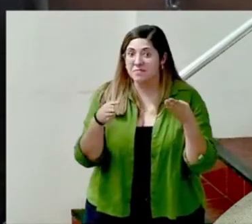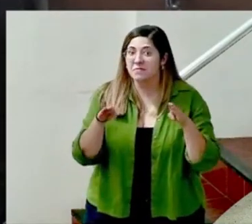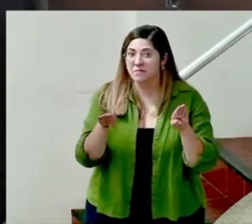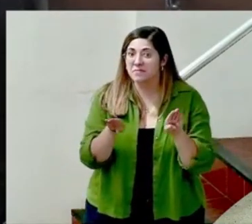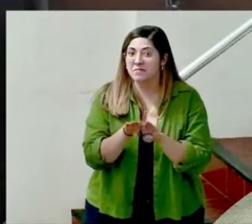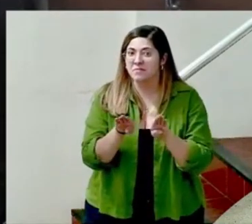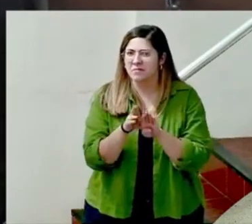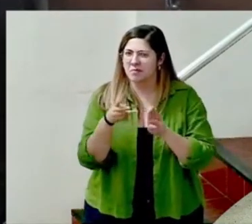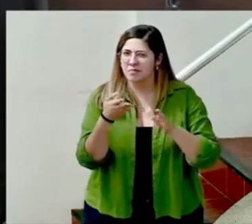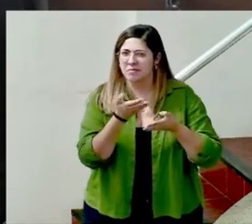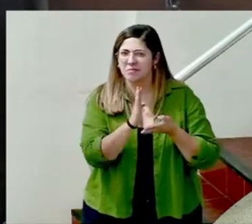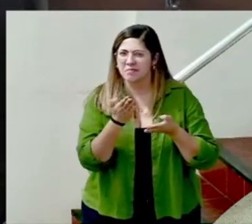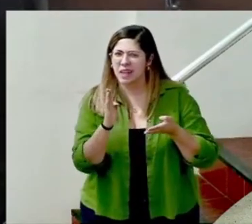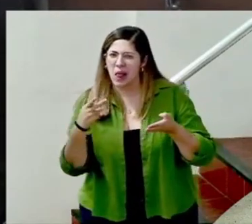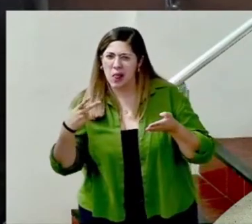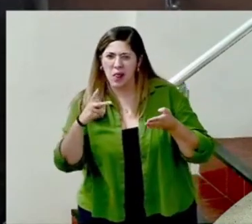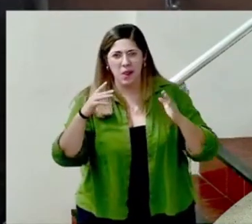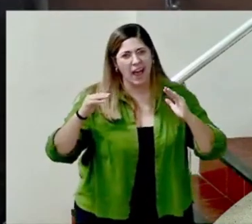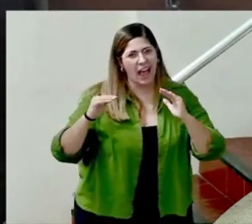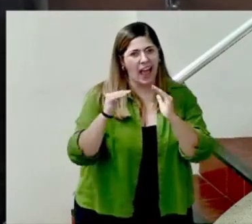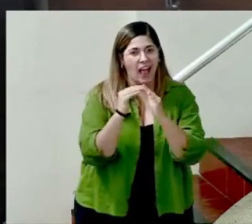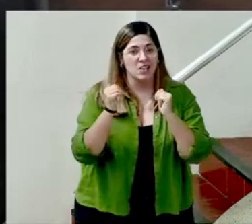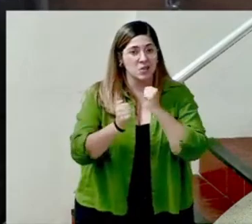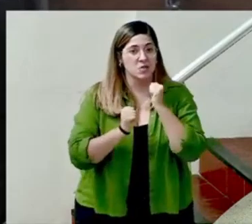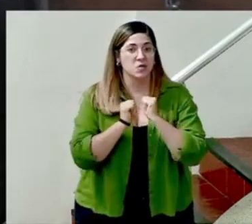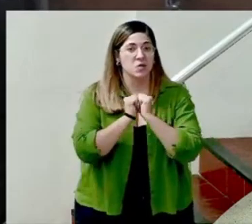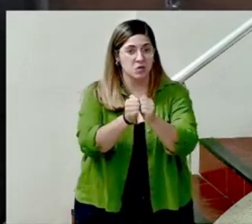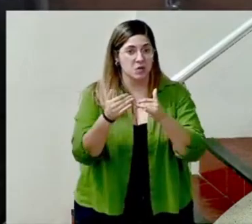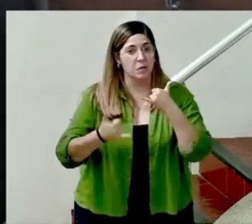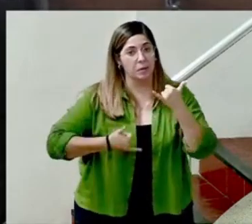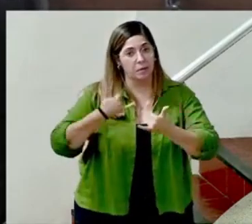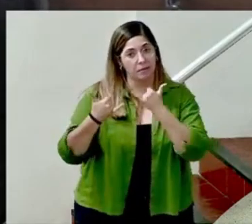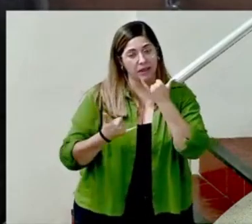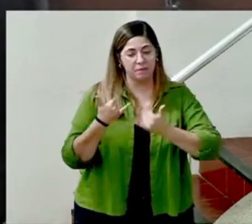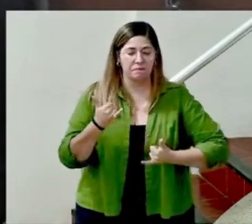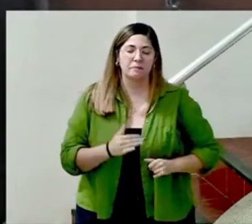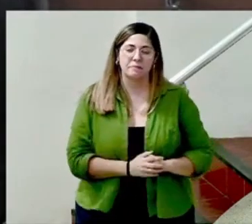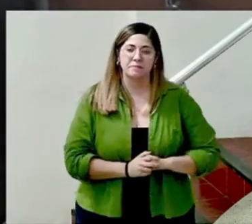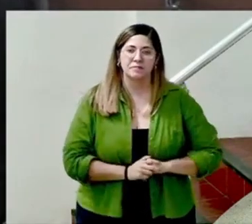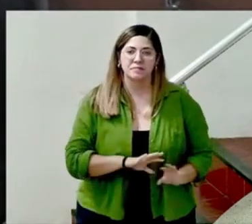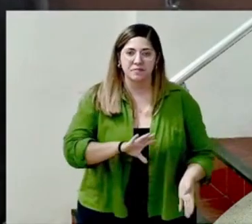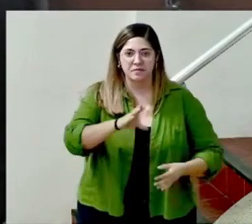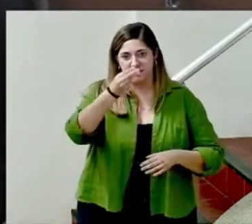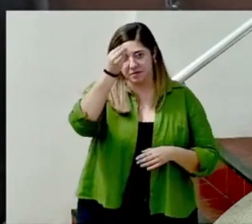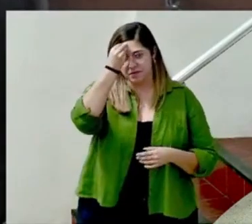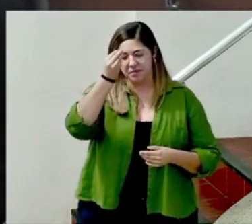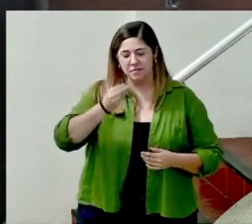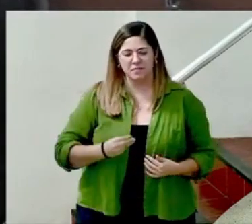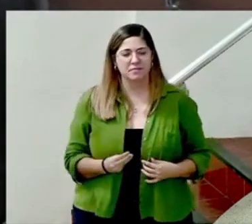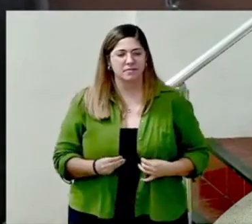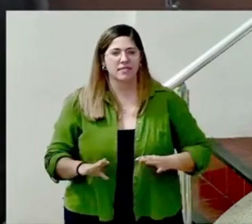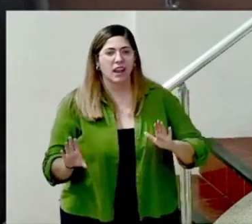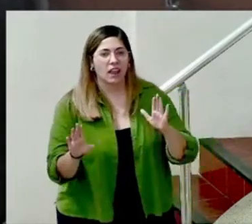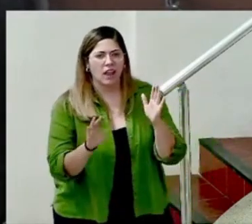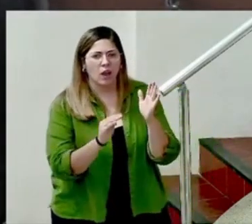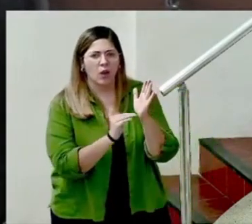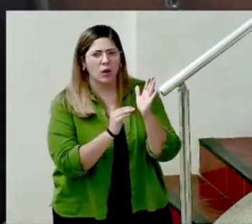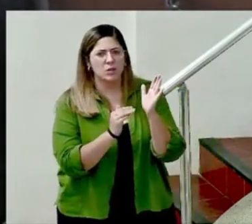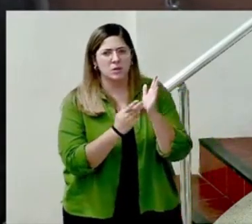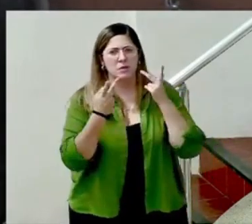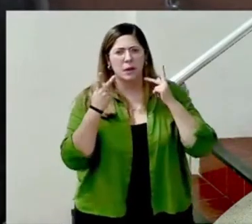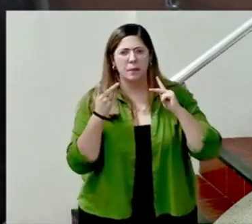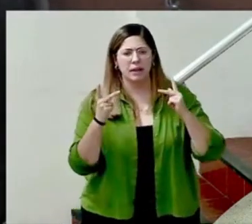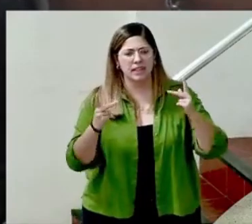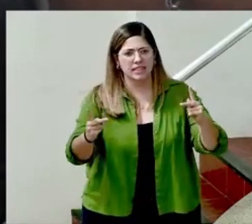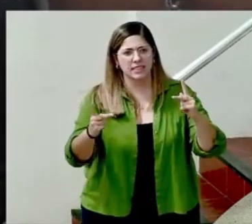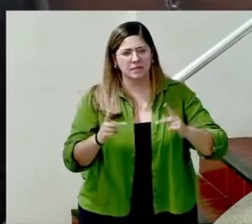que vão à sua casa para brincar com você. Pois é, em nossa última exposição